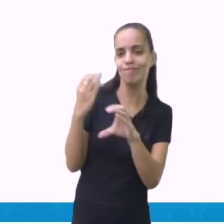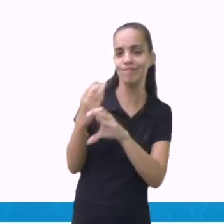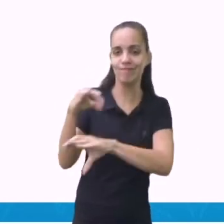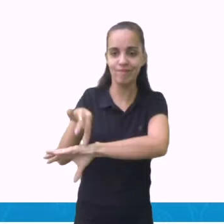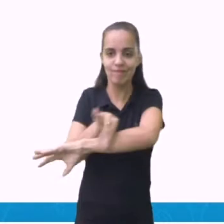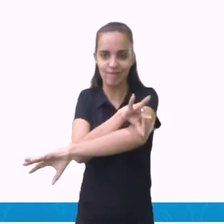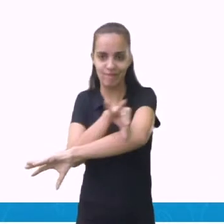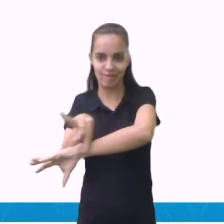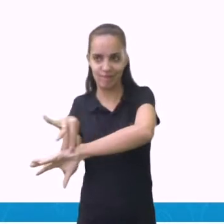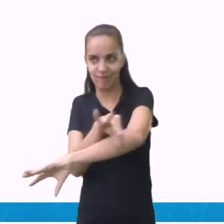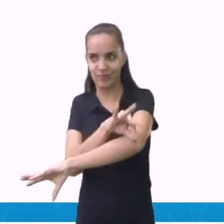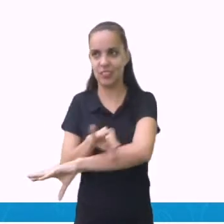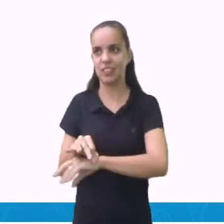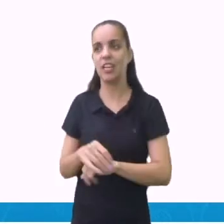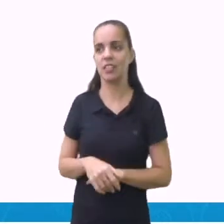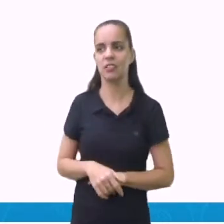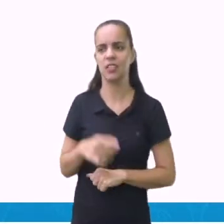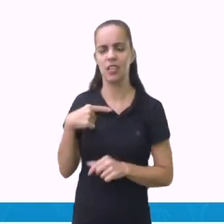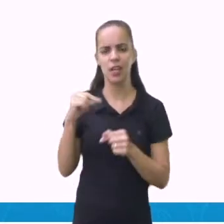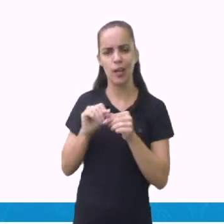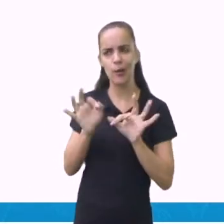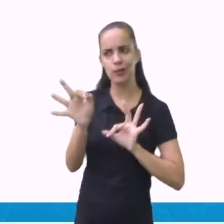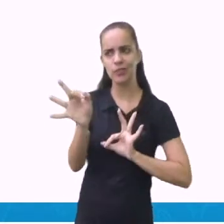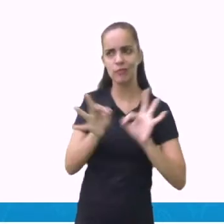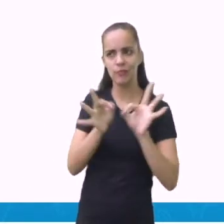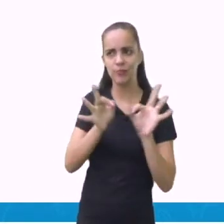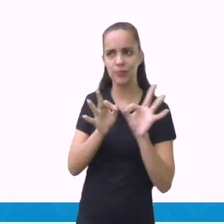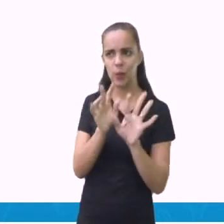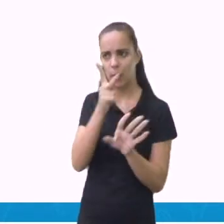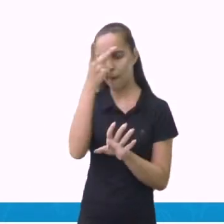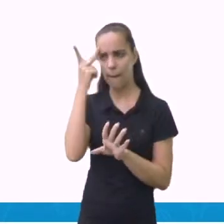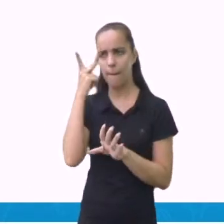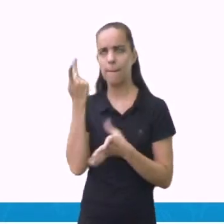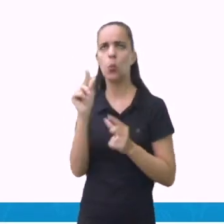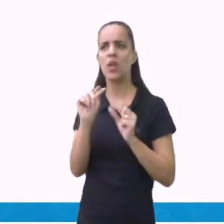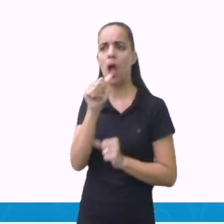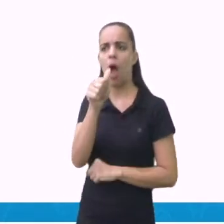respeitado e muito também audacioso. O que é audacioso? É uma pessoa